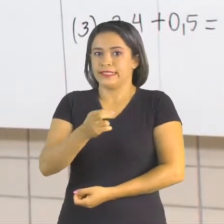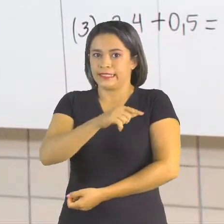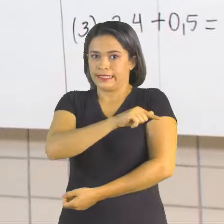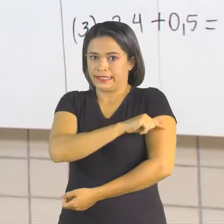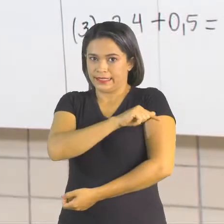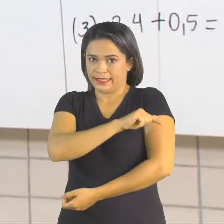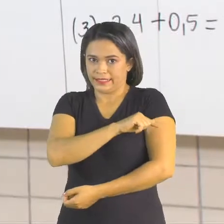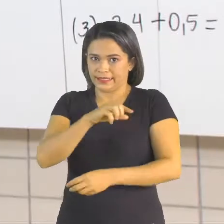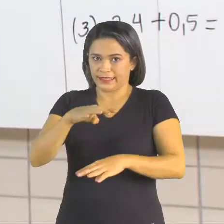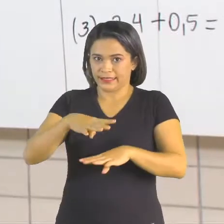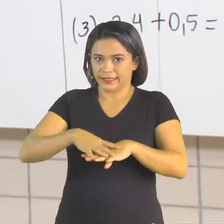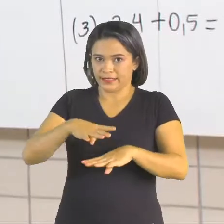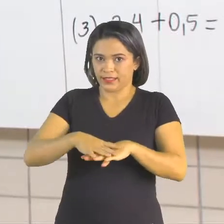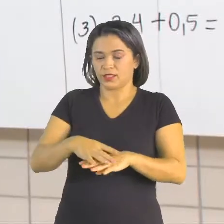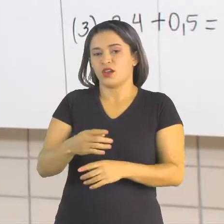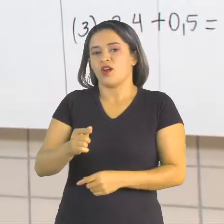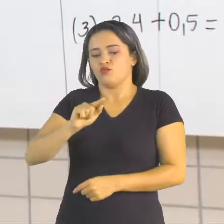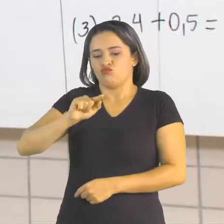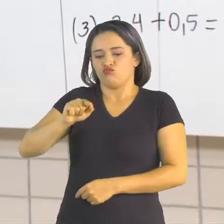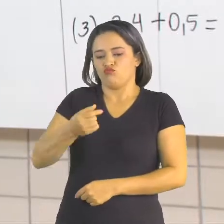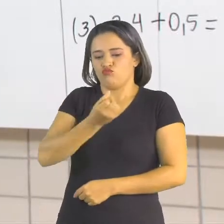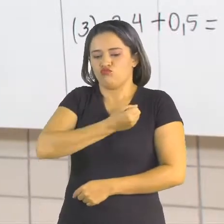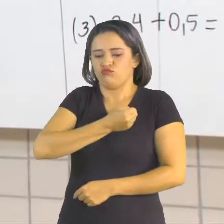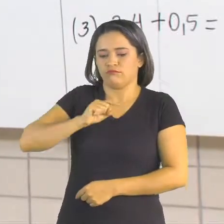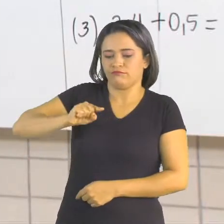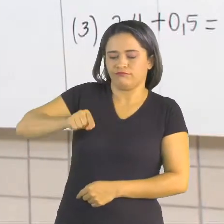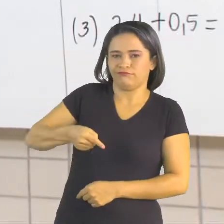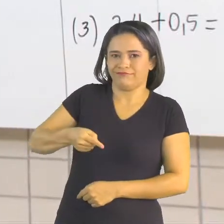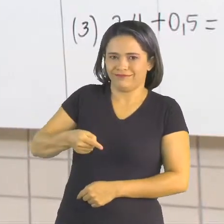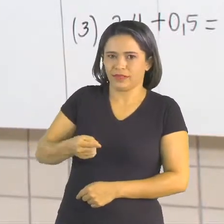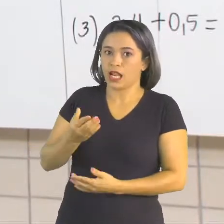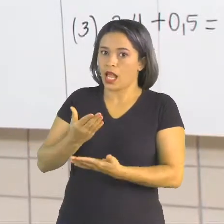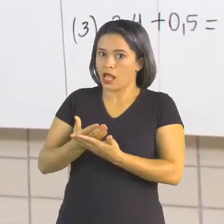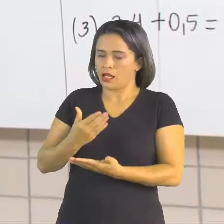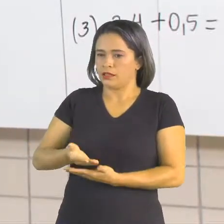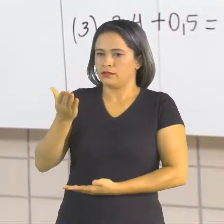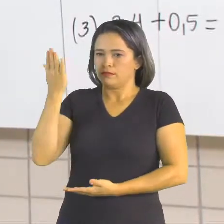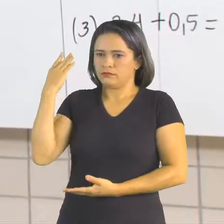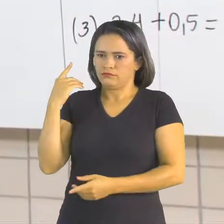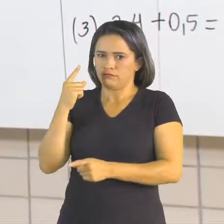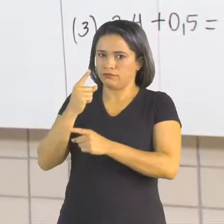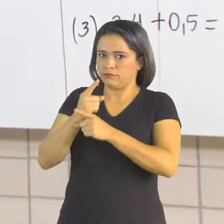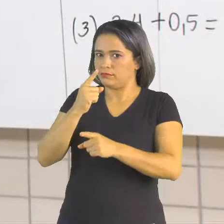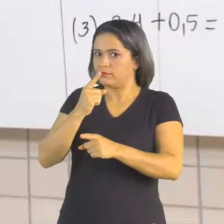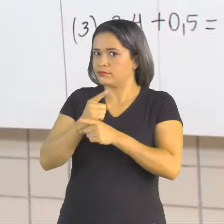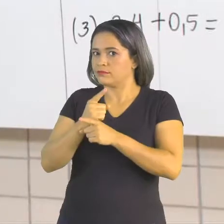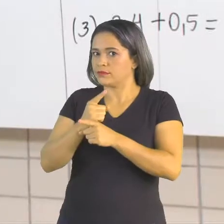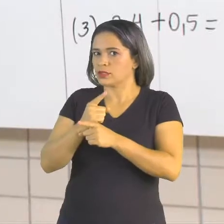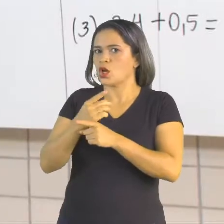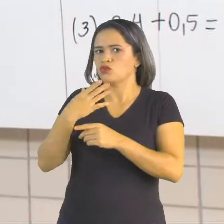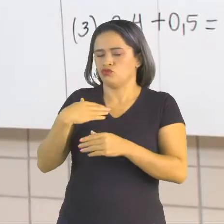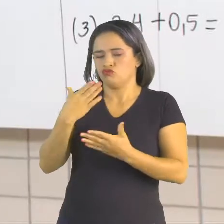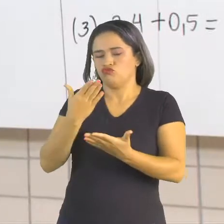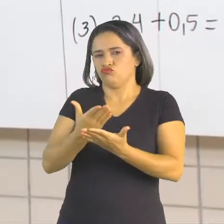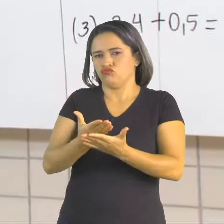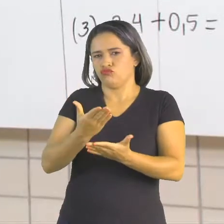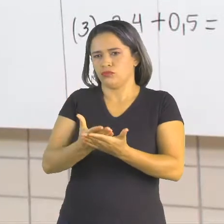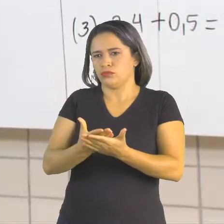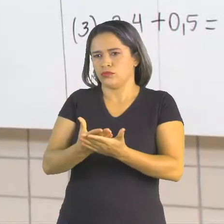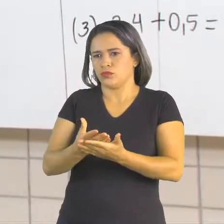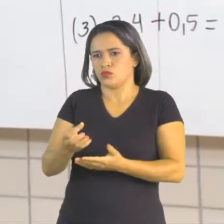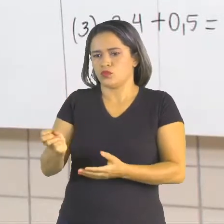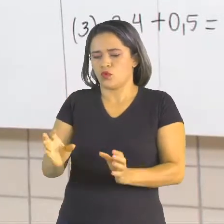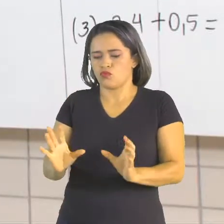sobre os números decimais. Nas nossas aulas anteriores, nos nossos encontros anteriores, nós discutimos sobre um novo